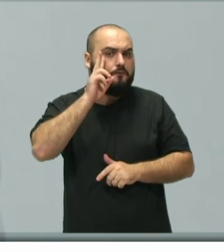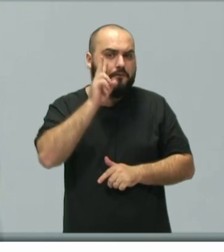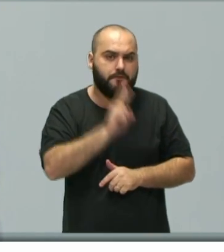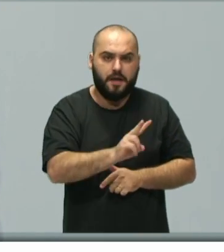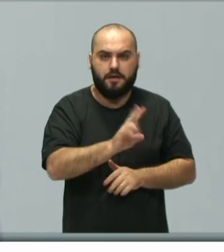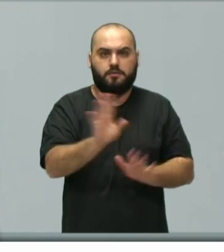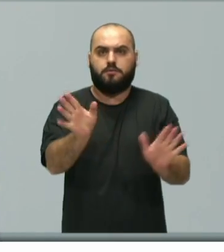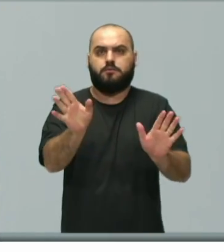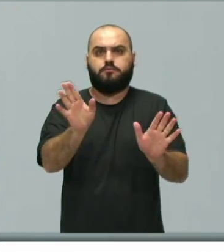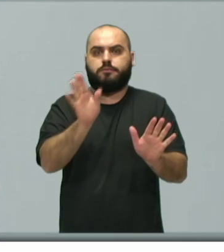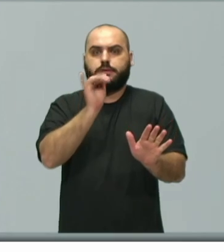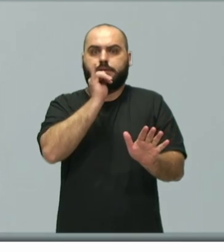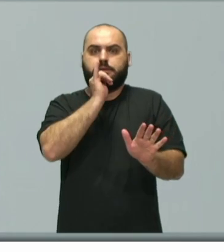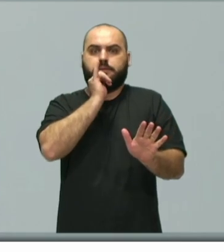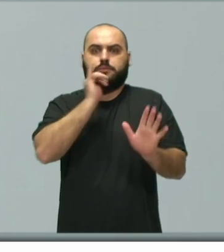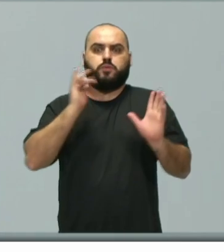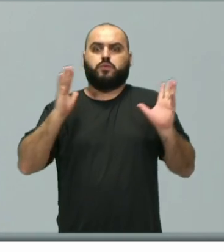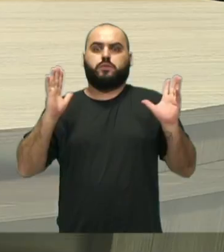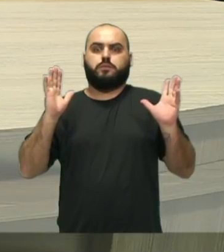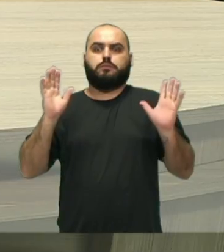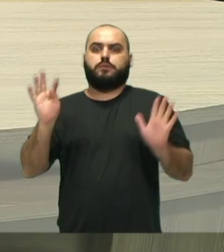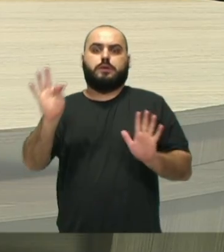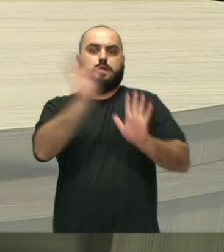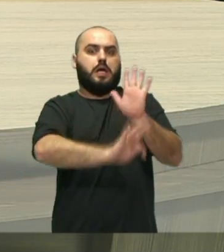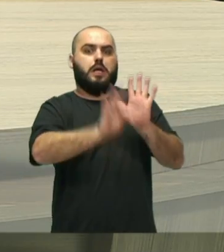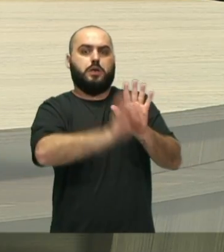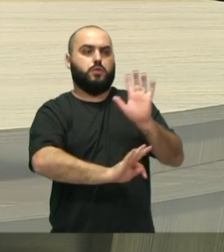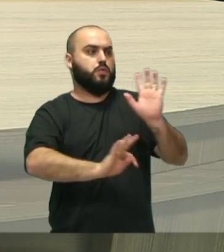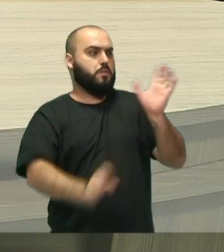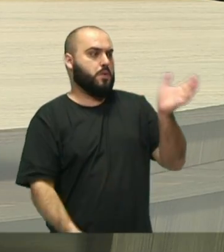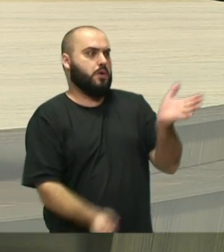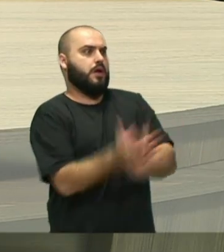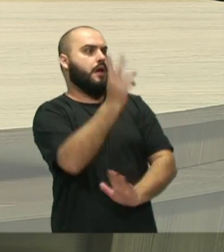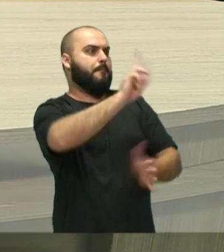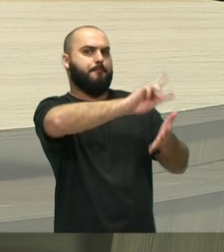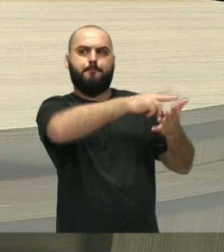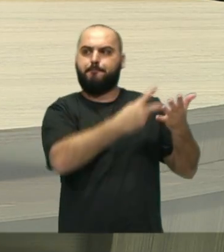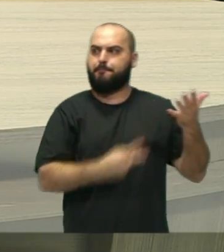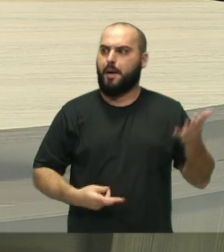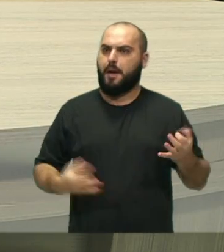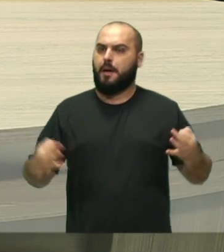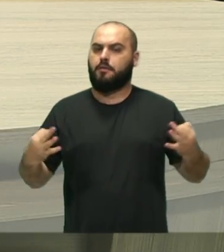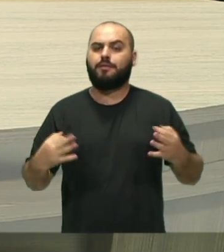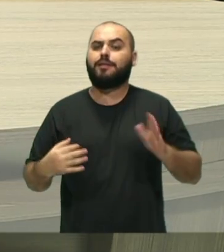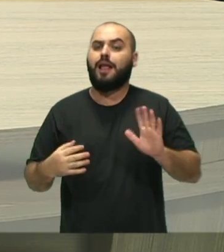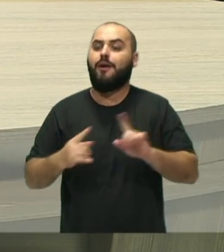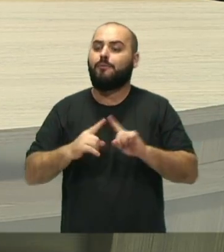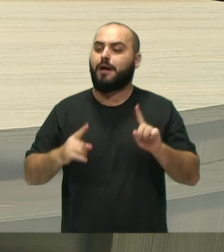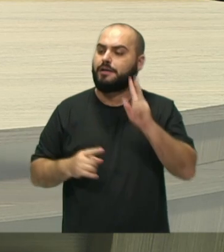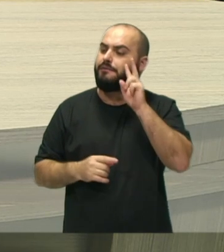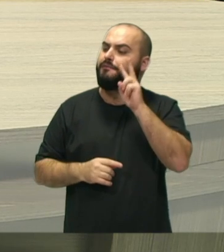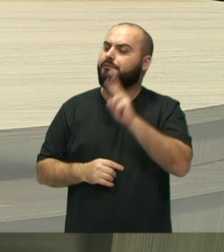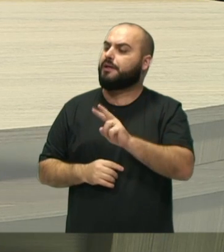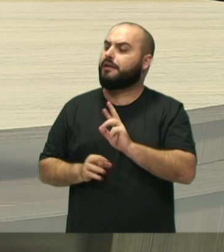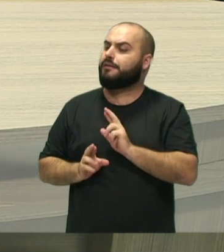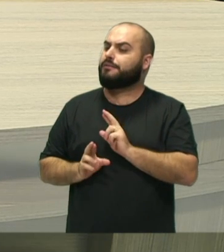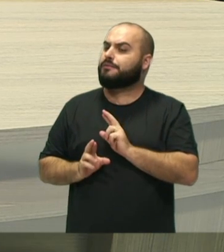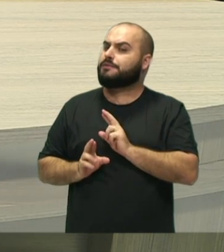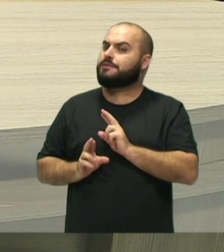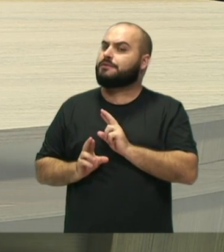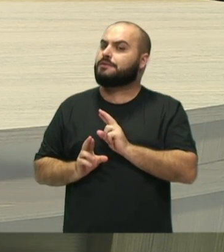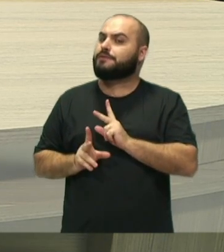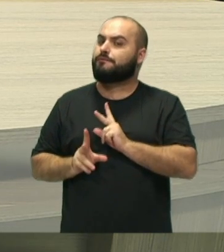talvez não transforme num texto poético, num poema, mas esse olhar poético a gente tem, né? Tem